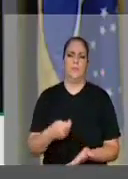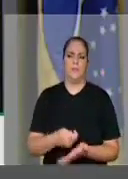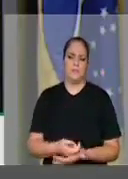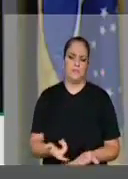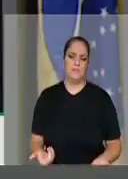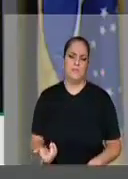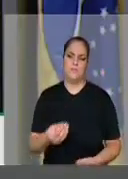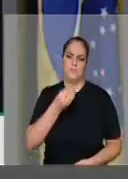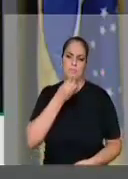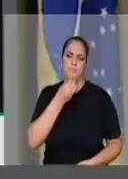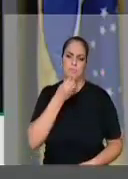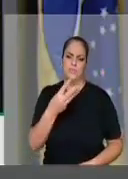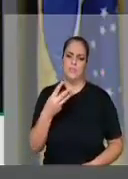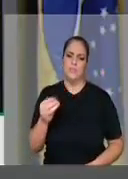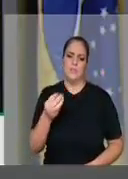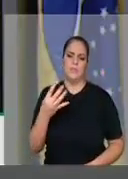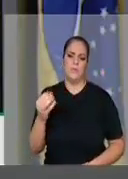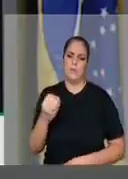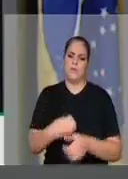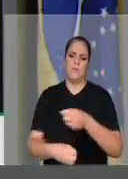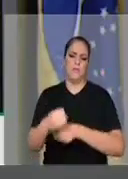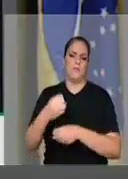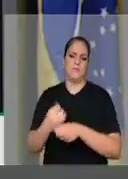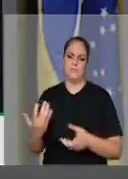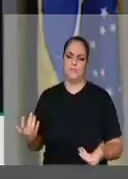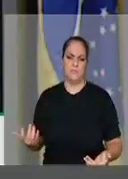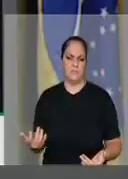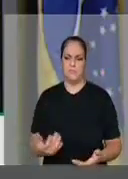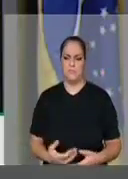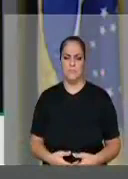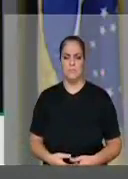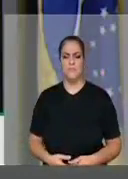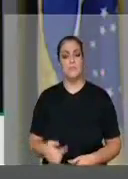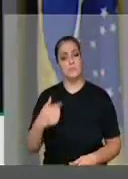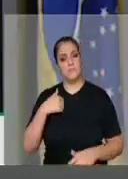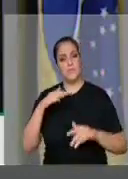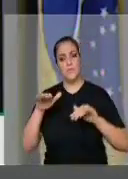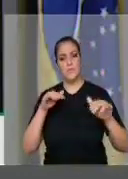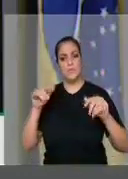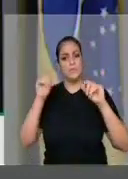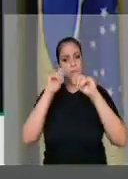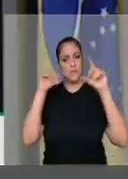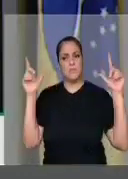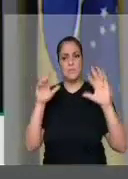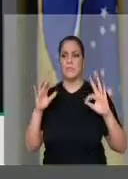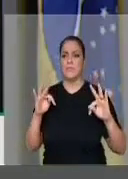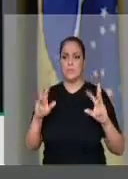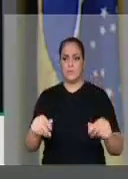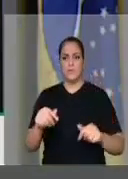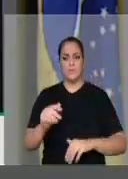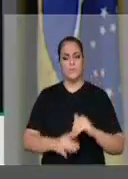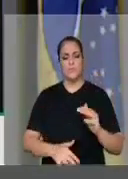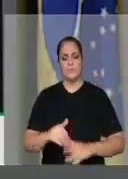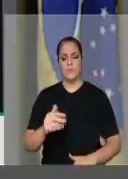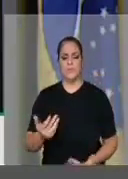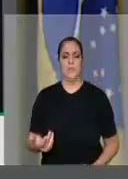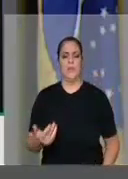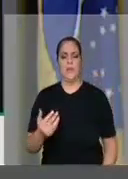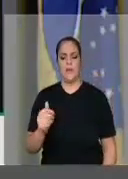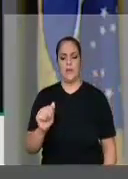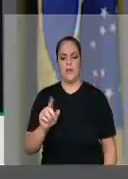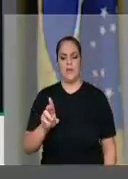feito há 30, 40 anos atrás. Eu convoco os senhores e senhoras, auditores dos 3